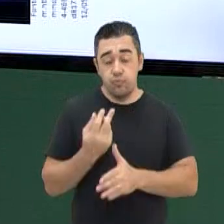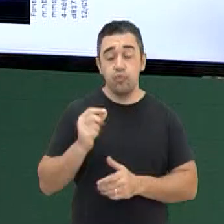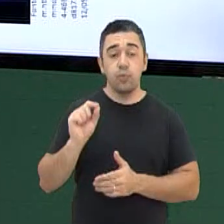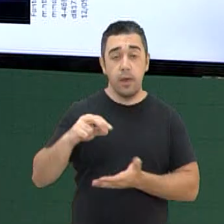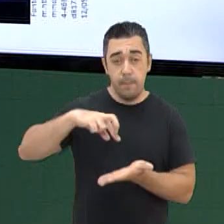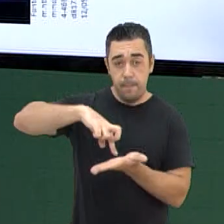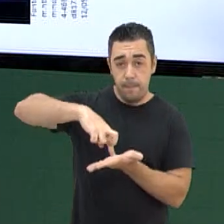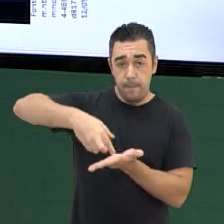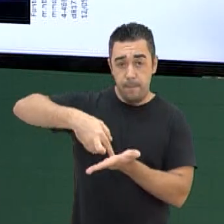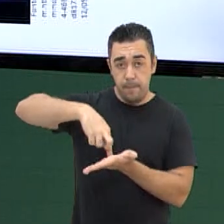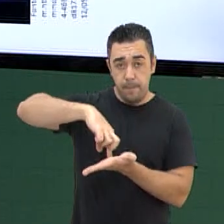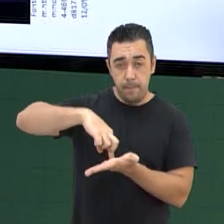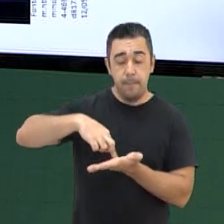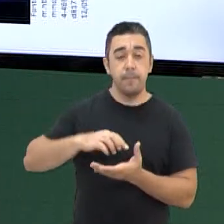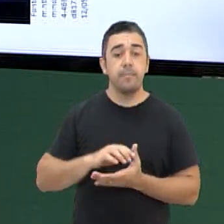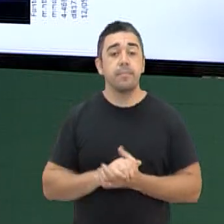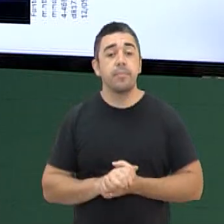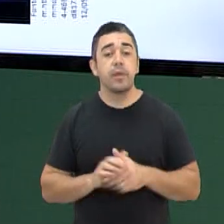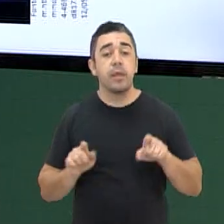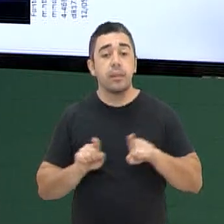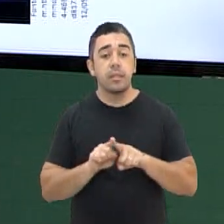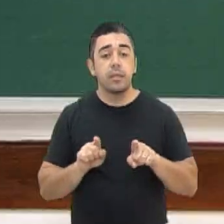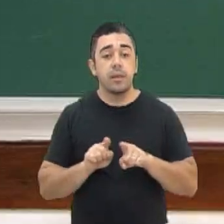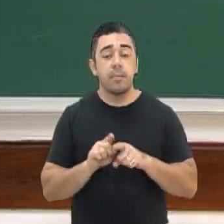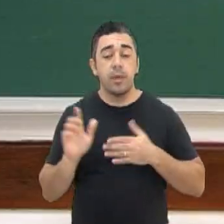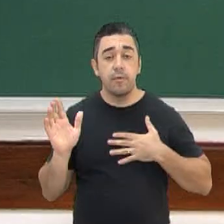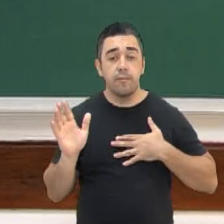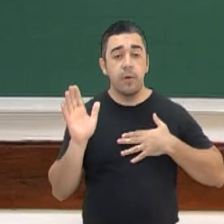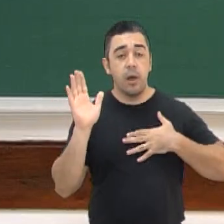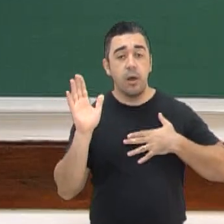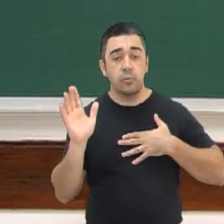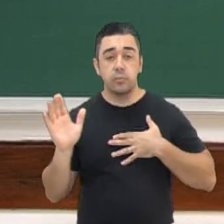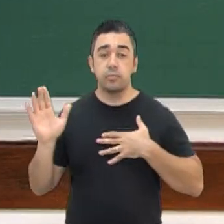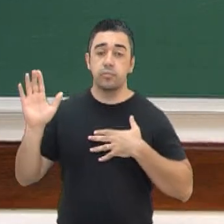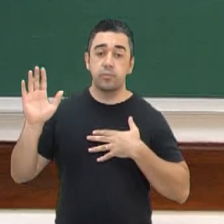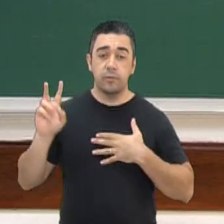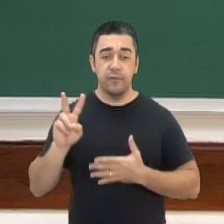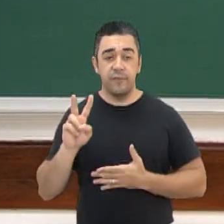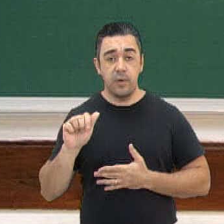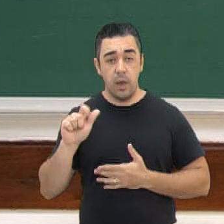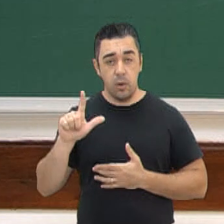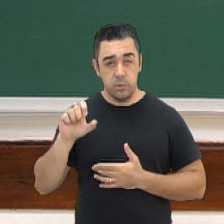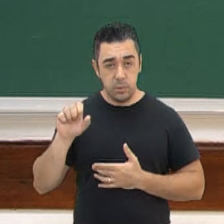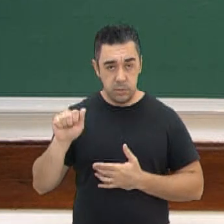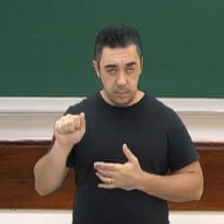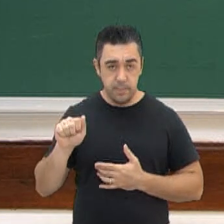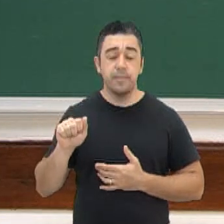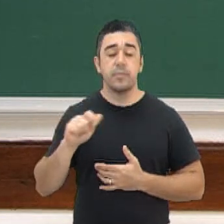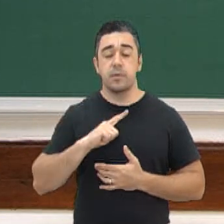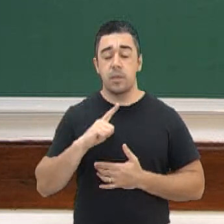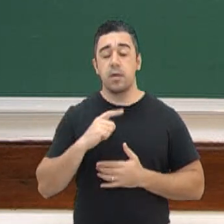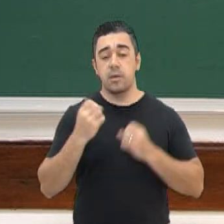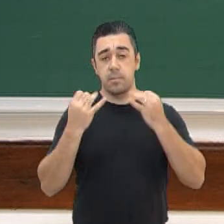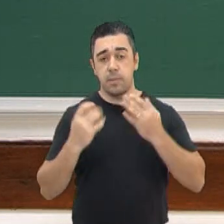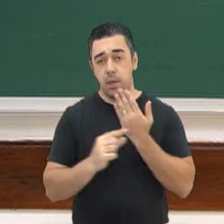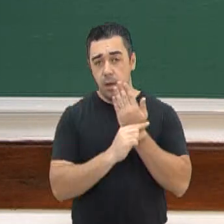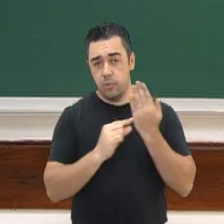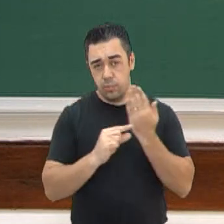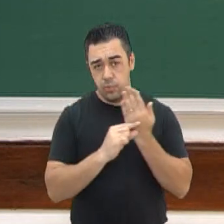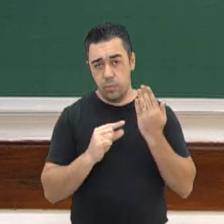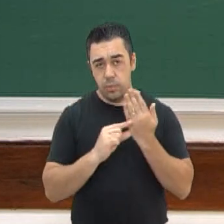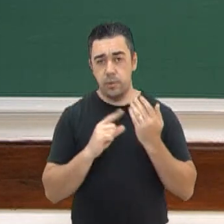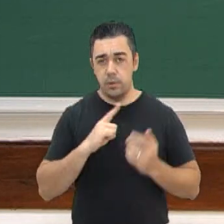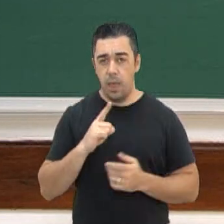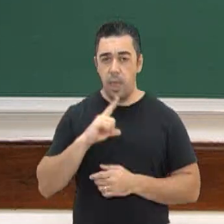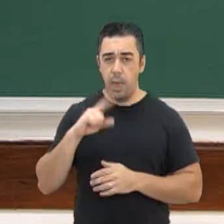Europa e também a valsa, como alguns autores apontam, a valsa